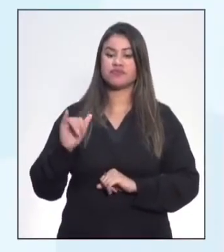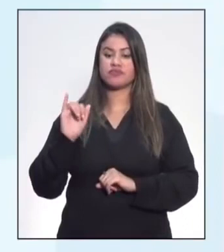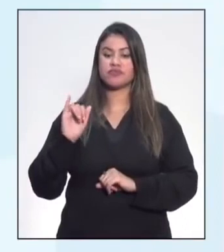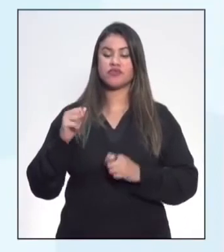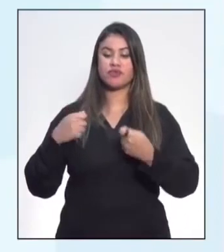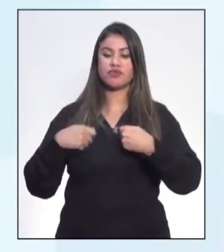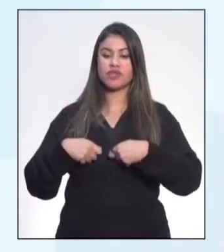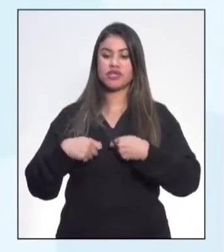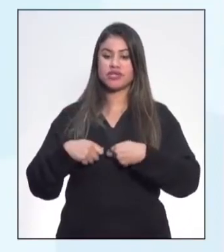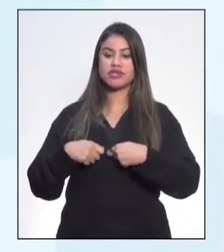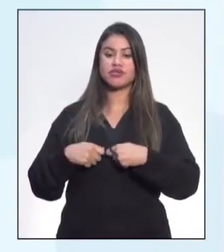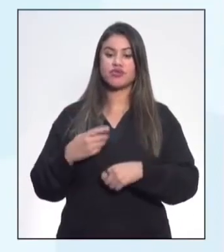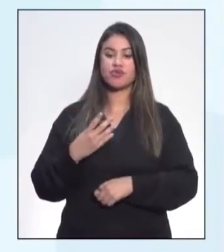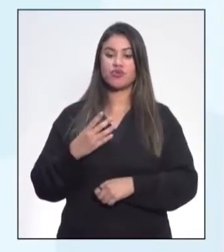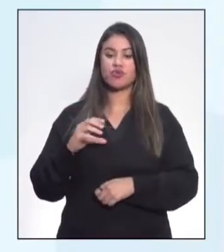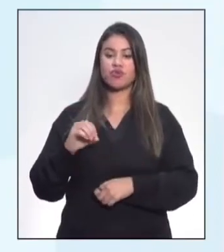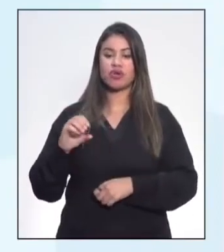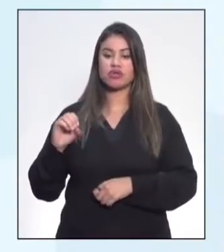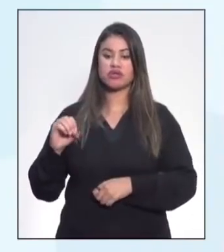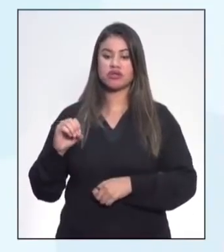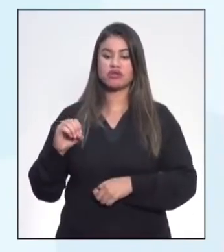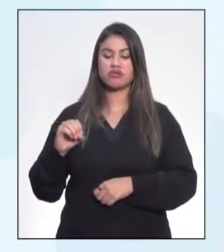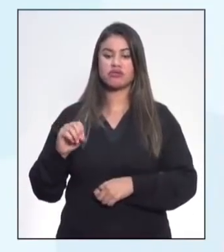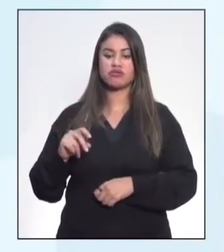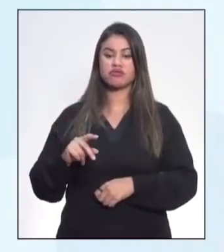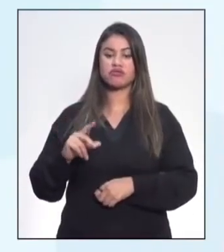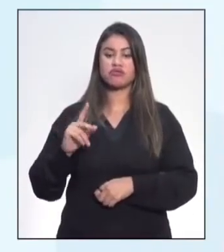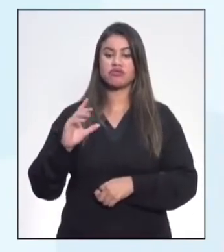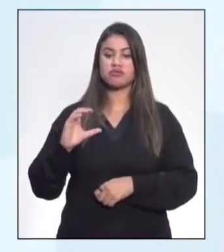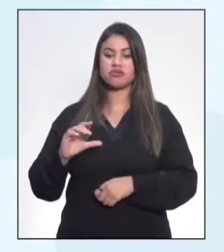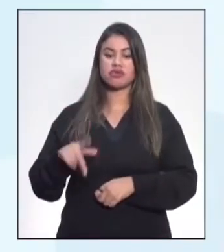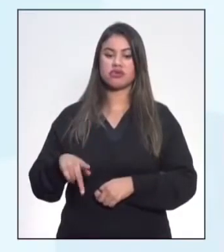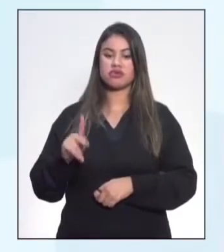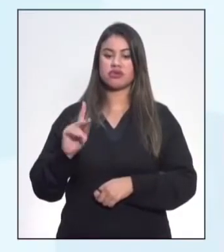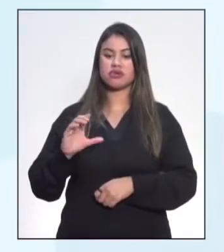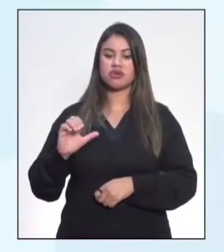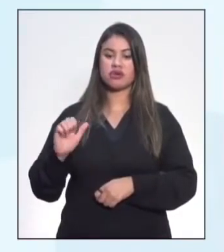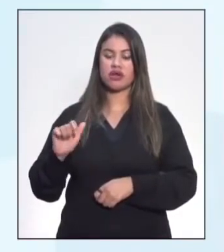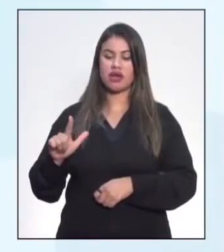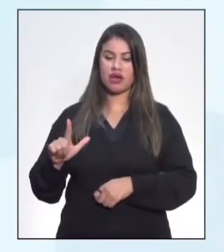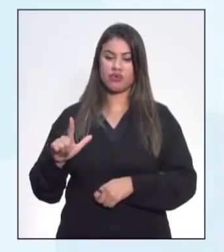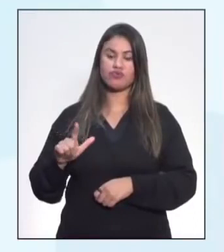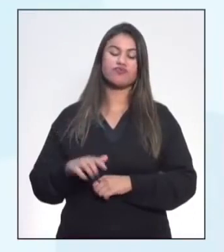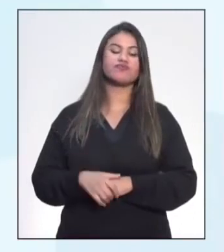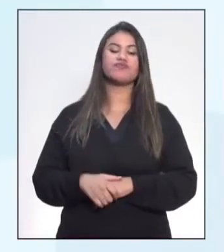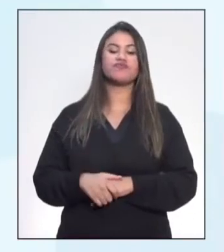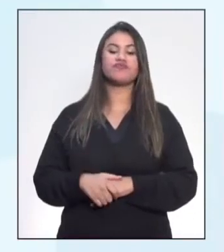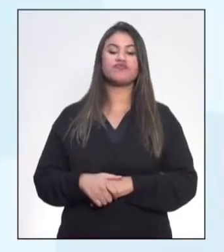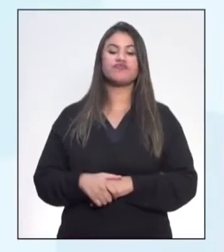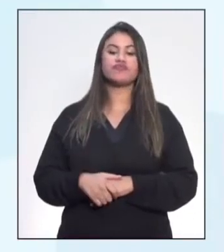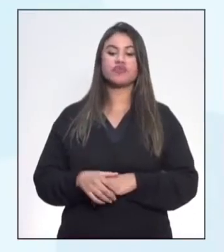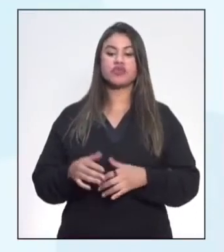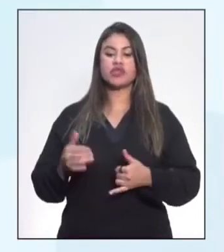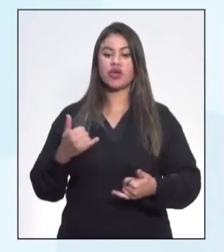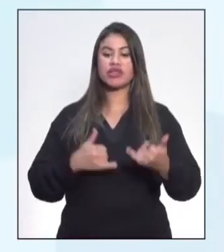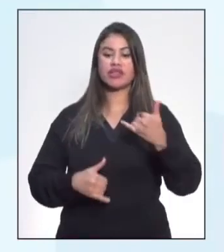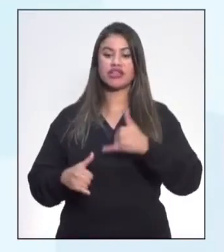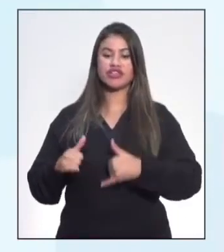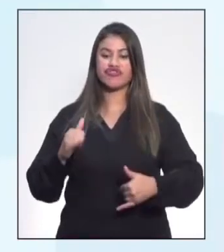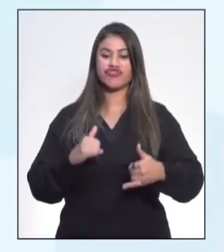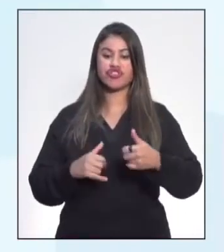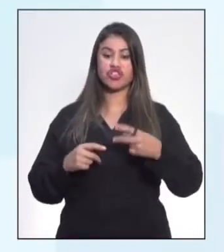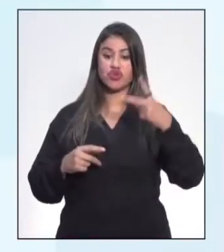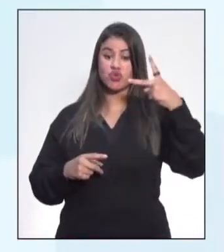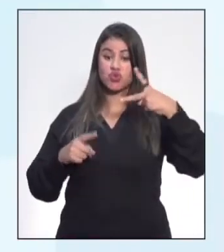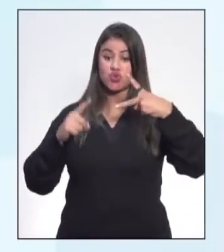400 quilocalorias. Então, ele vai liberar 400 quilocalorias. Então, a energia envolvida na formação dessas